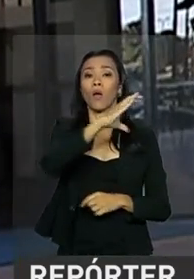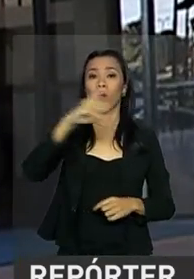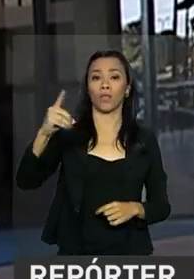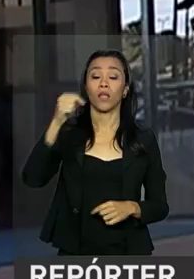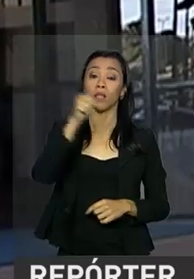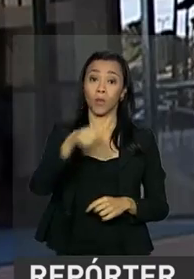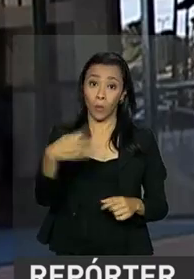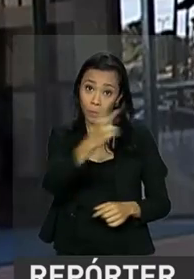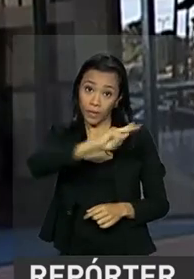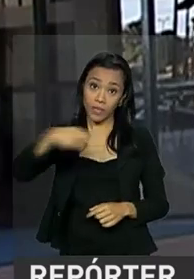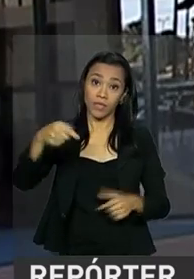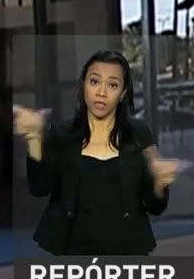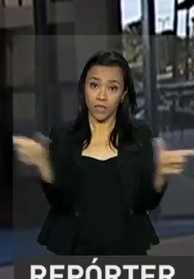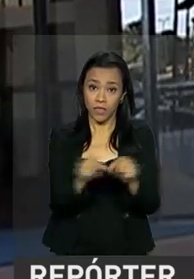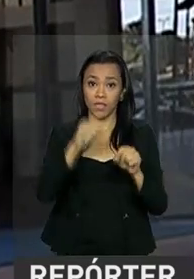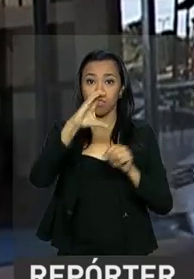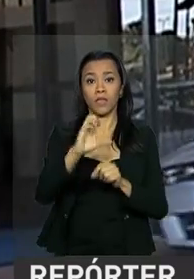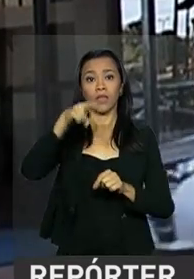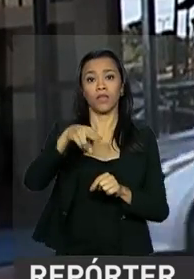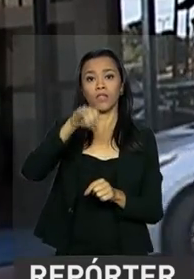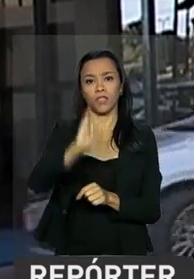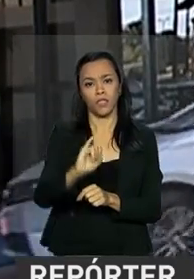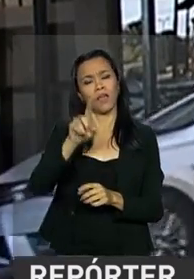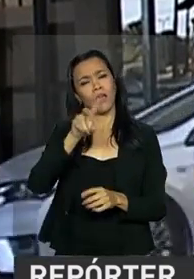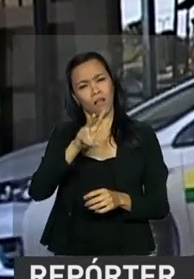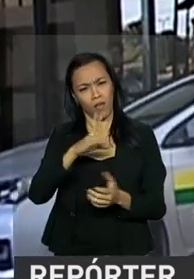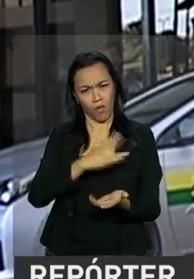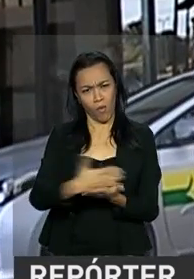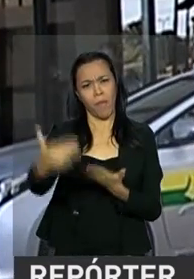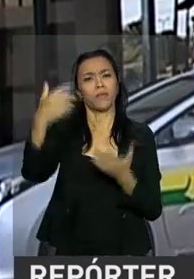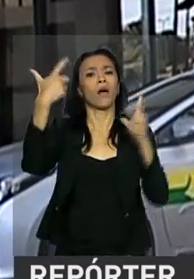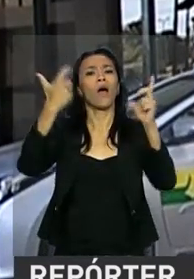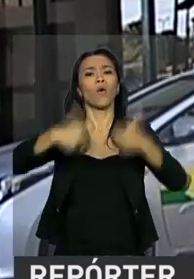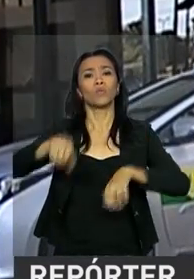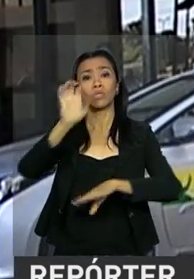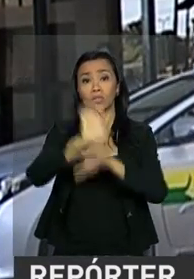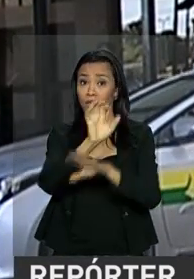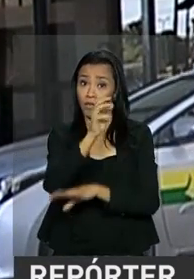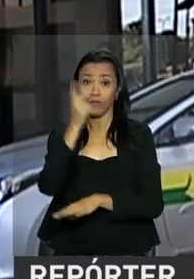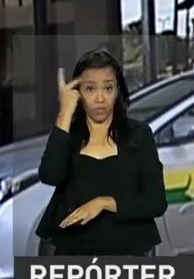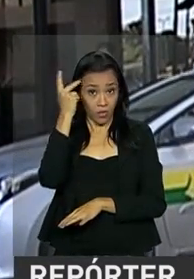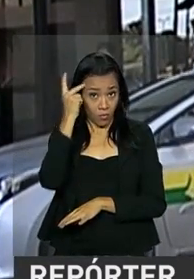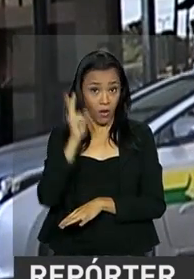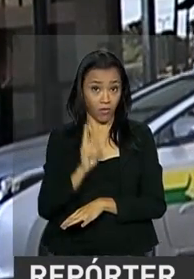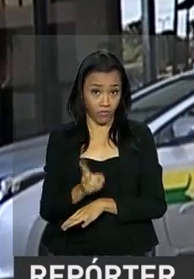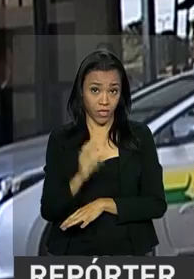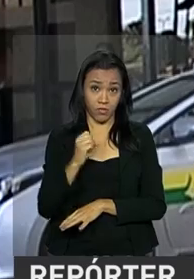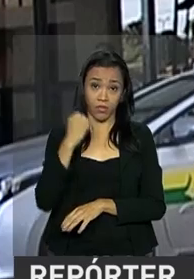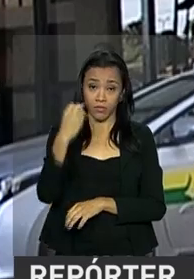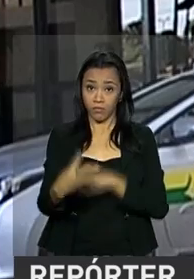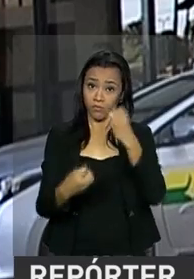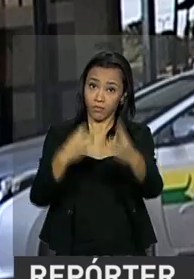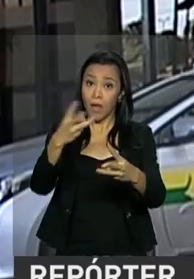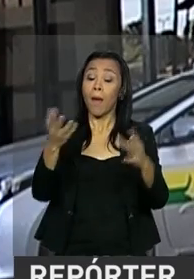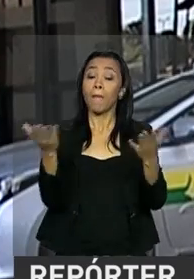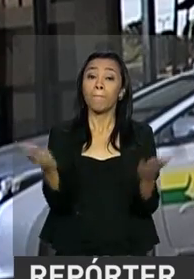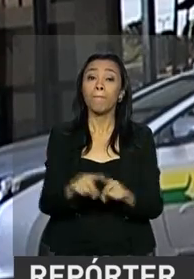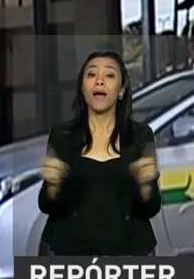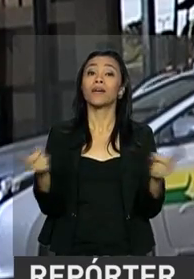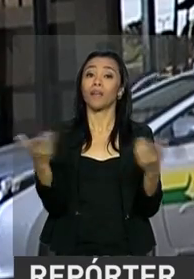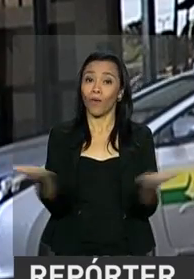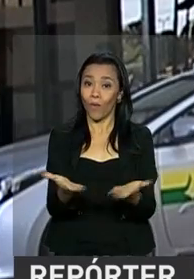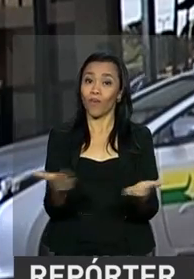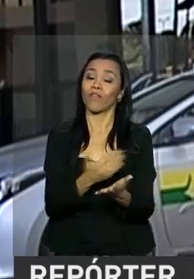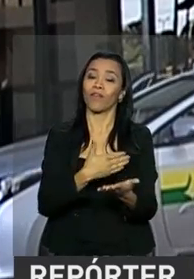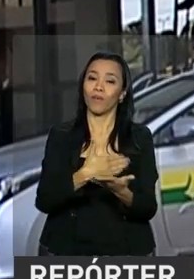da CNI Robson Braga de Andrade ela geralmente acontece em São Paulo trimestralmente mas dessa vez excepcionalmente vai acontecer aqui em